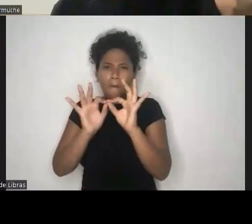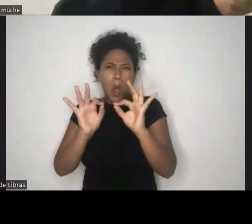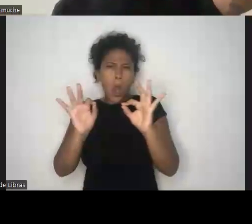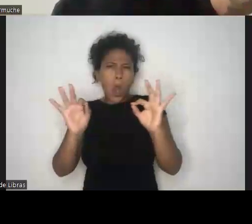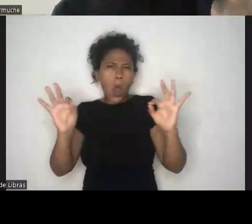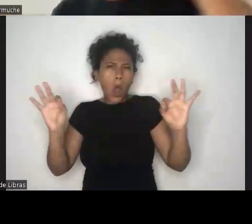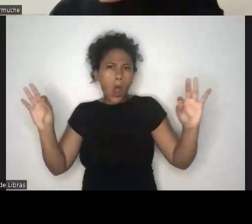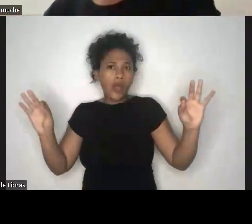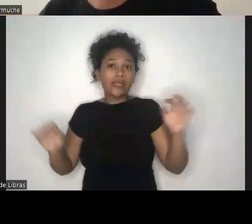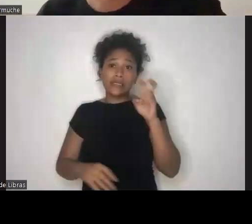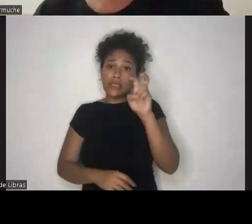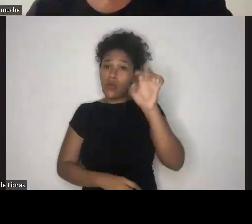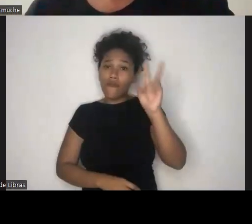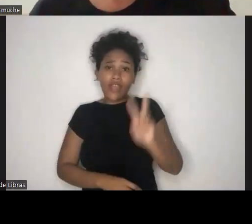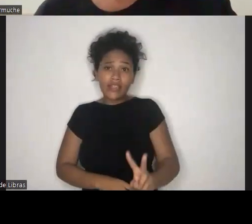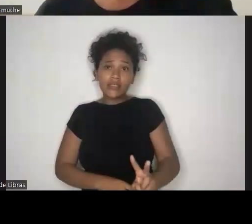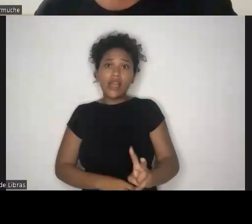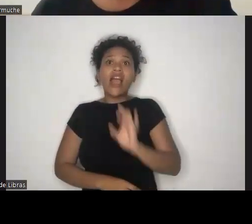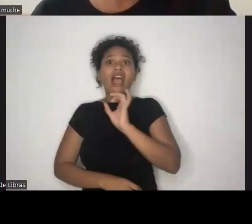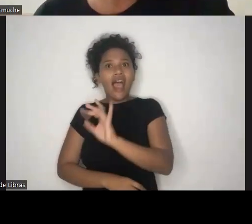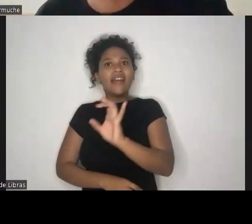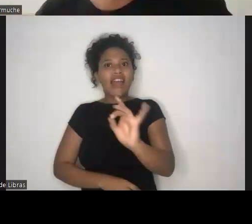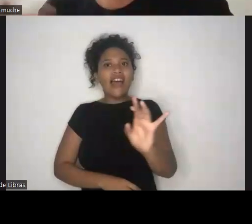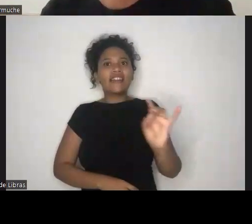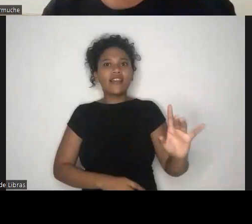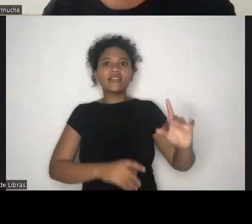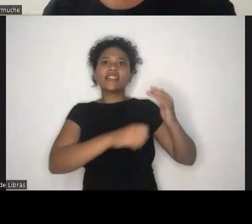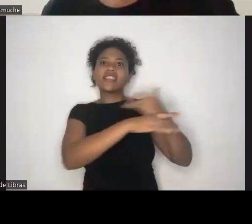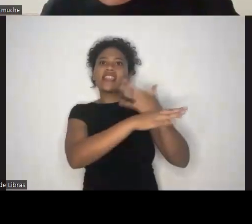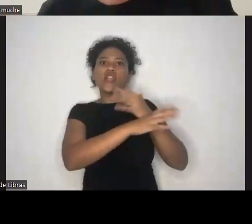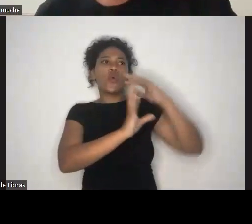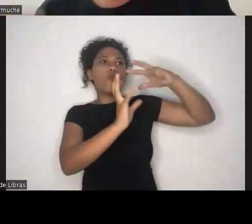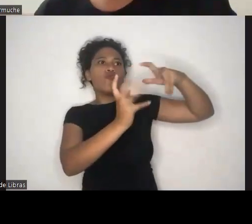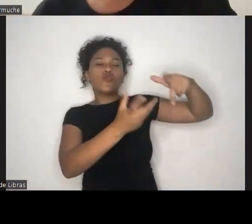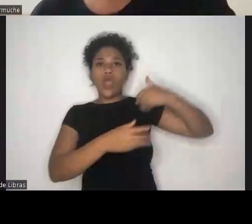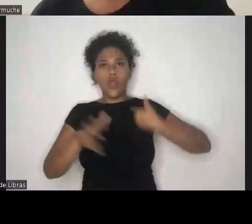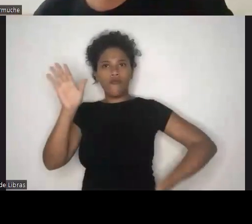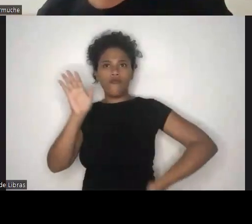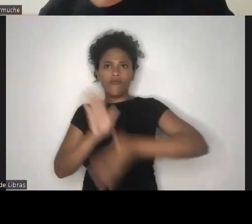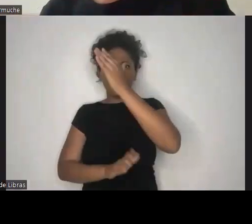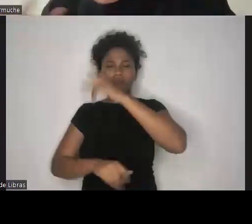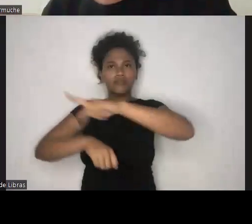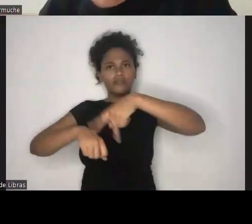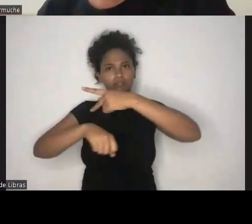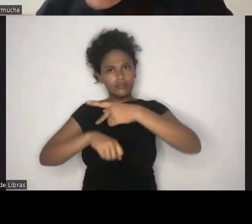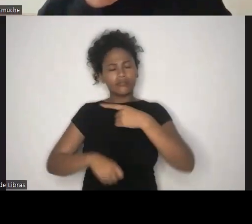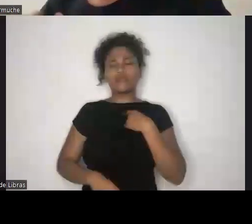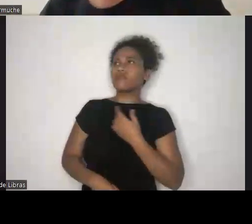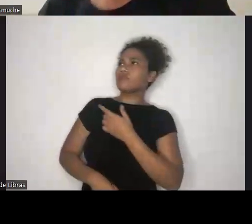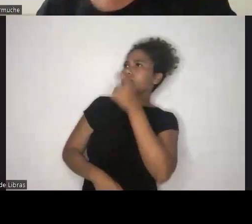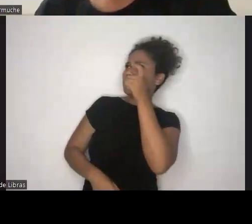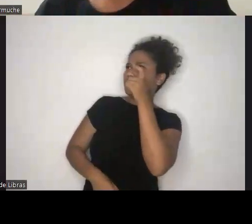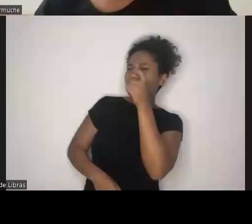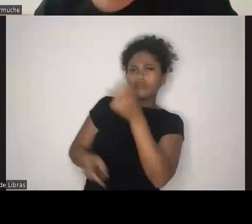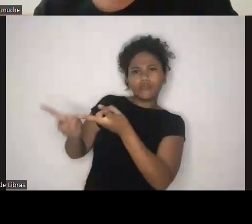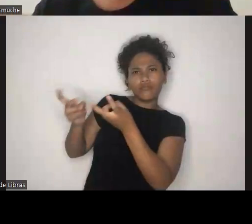cinco vezes cada um com um tema de uma cidade do mundo que eu viajava para os países para coletar uma